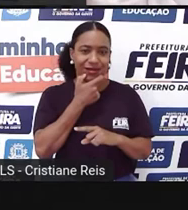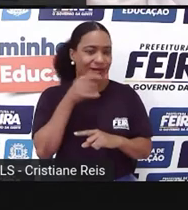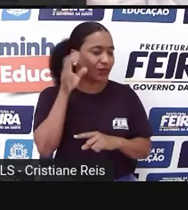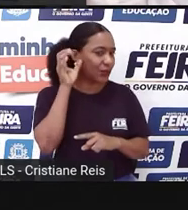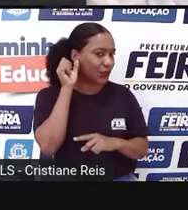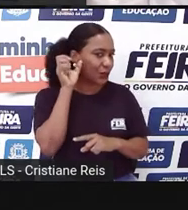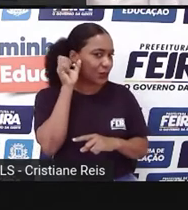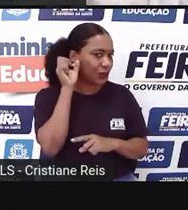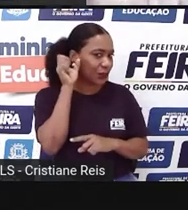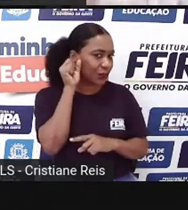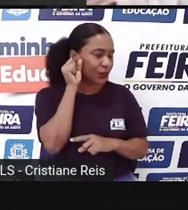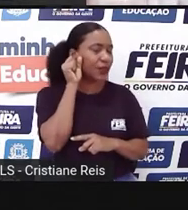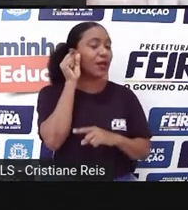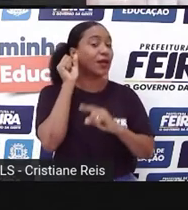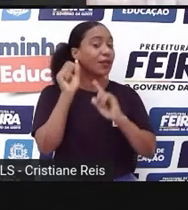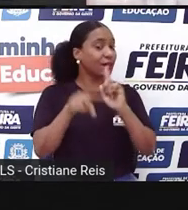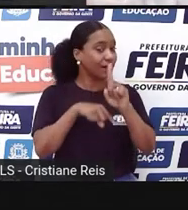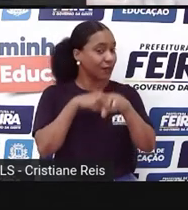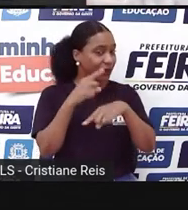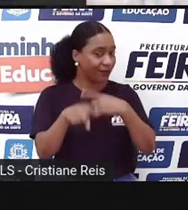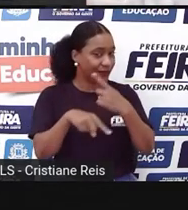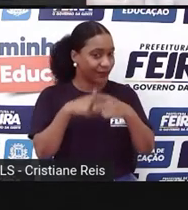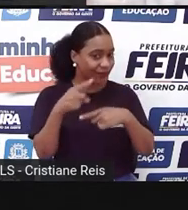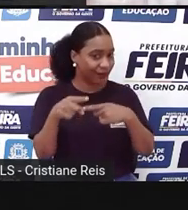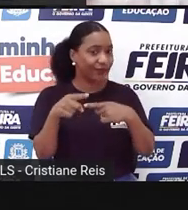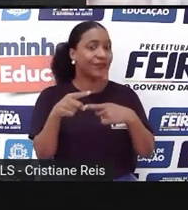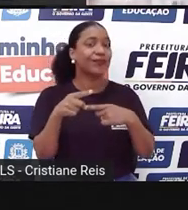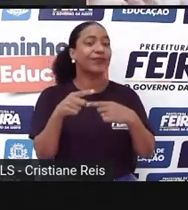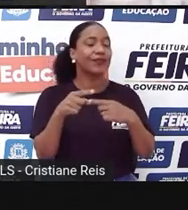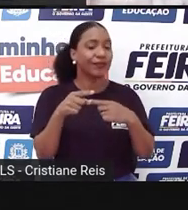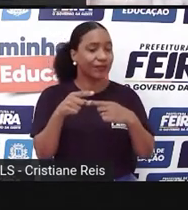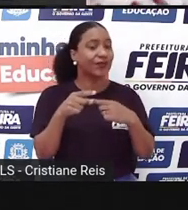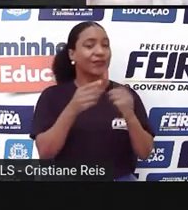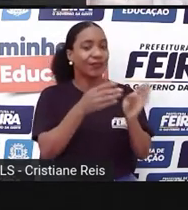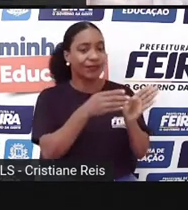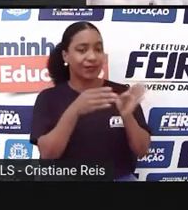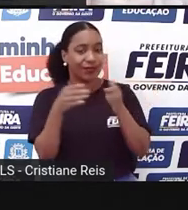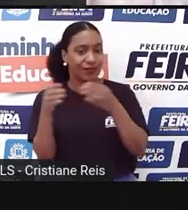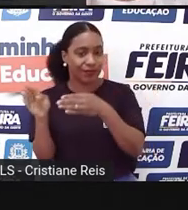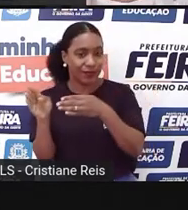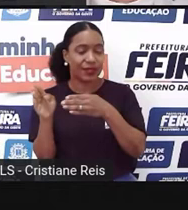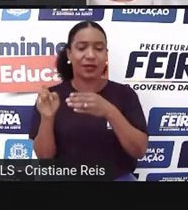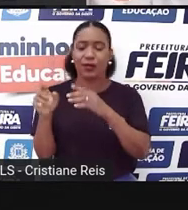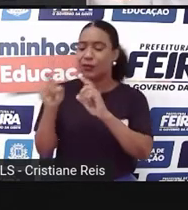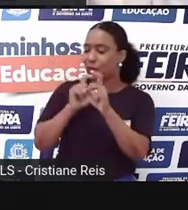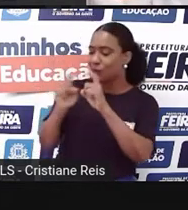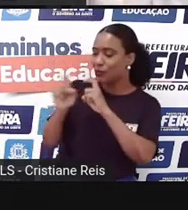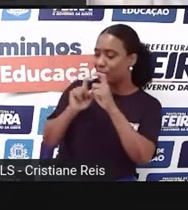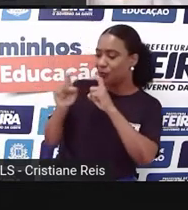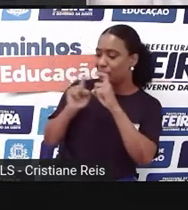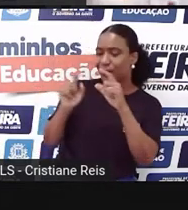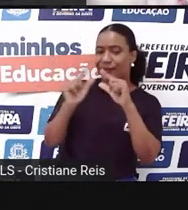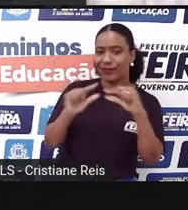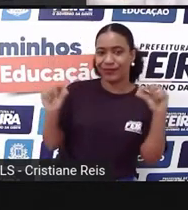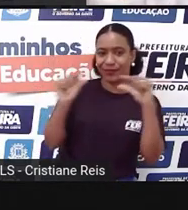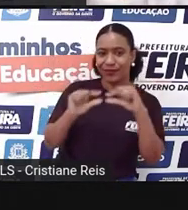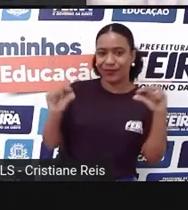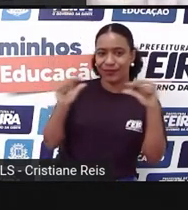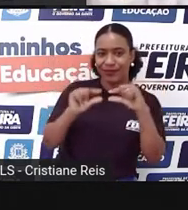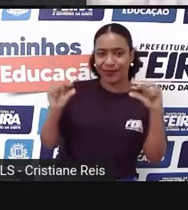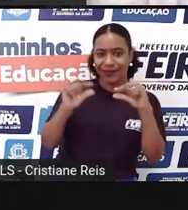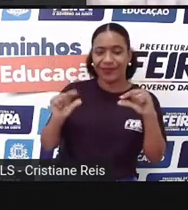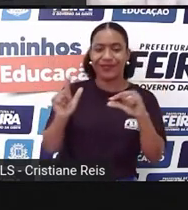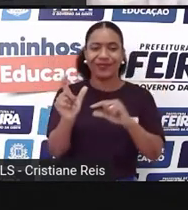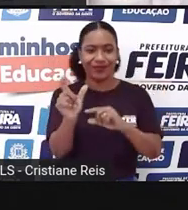língua inglesa. Logo depois, é que ele passará os diálogos em inglês nas legendas, para que a gente